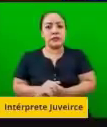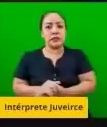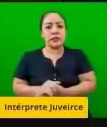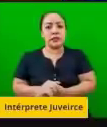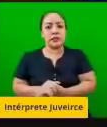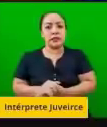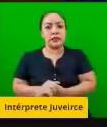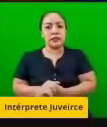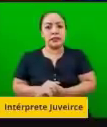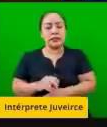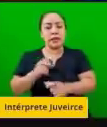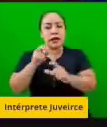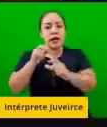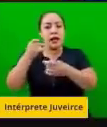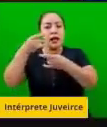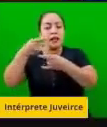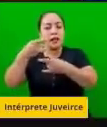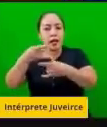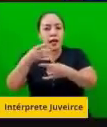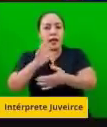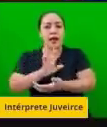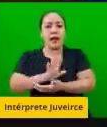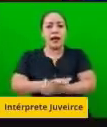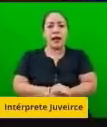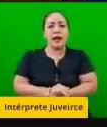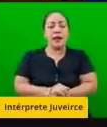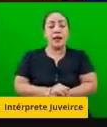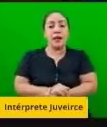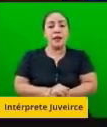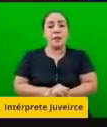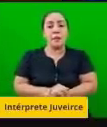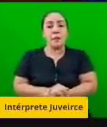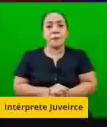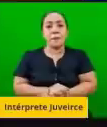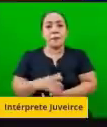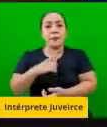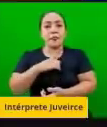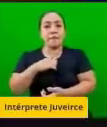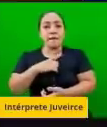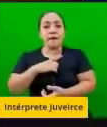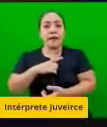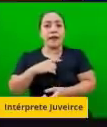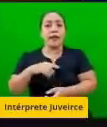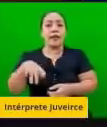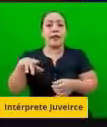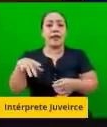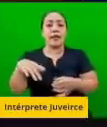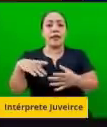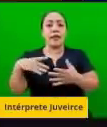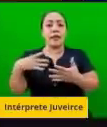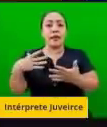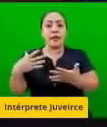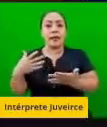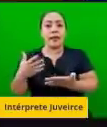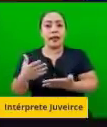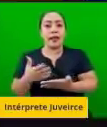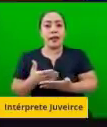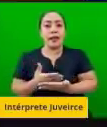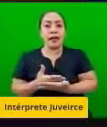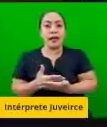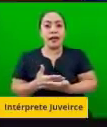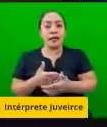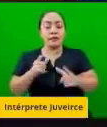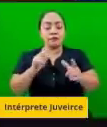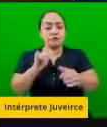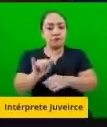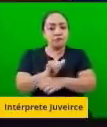repasses importantes, tá? Então, a nossa live, ela foi estruturada a nossa formação, melhor